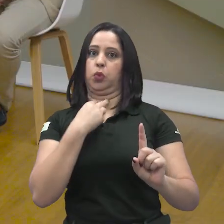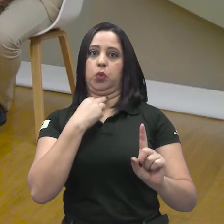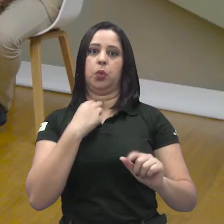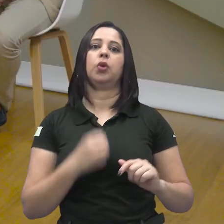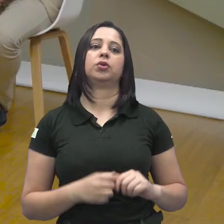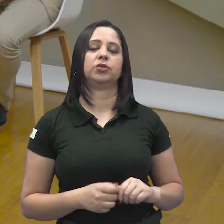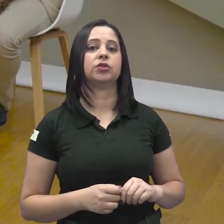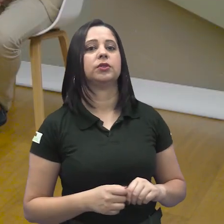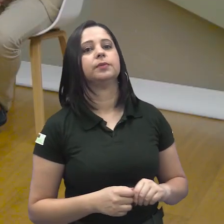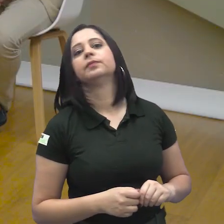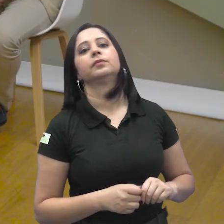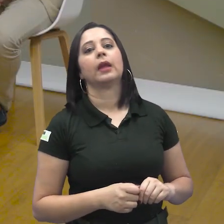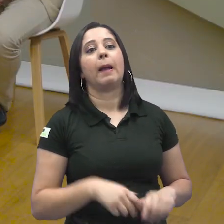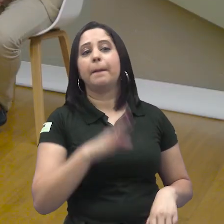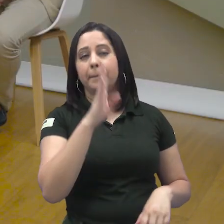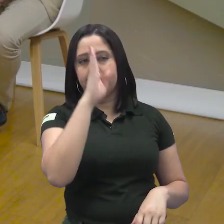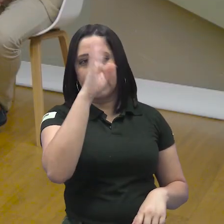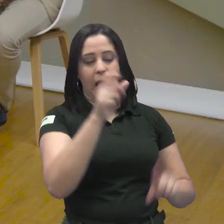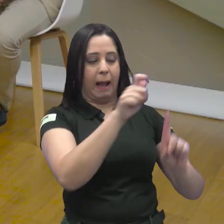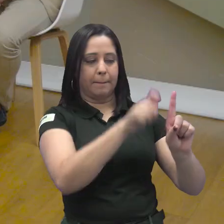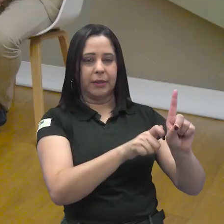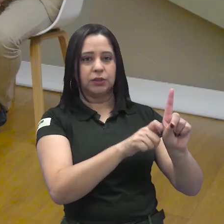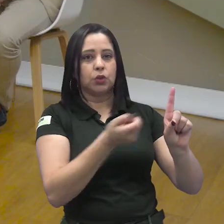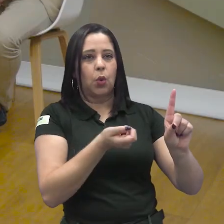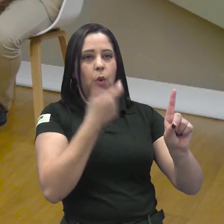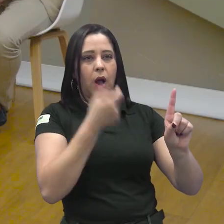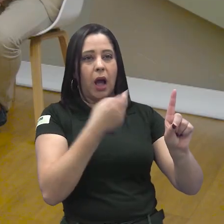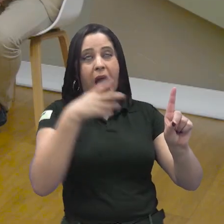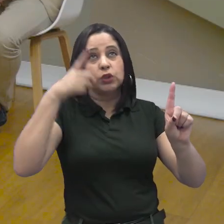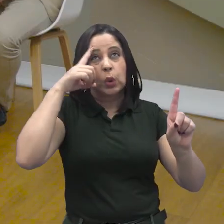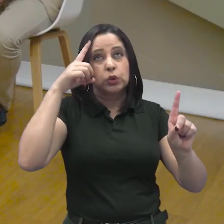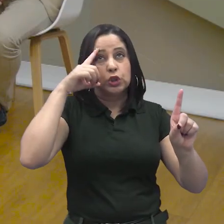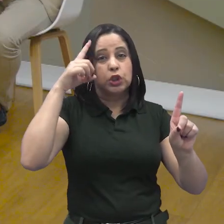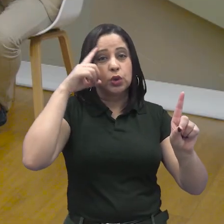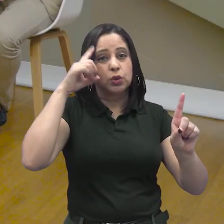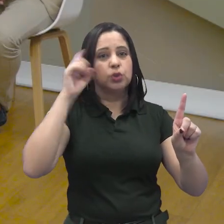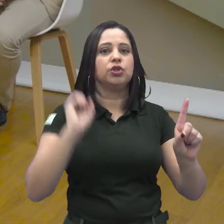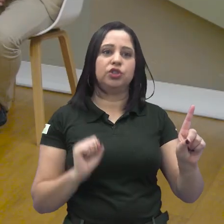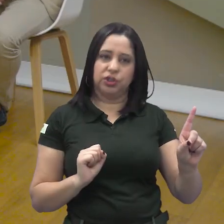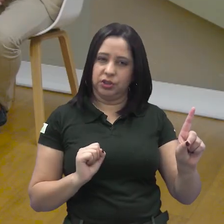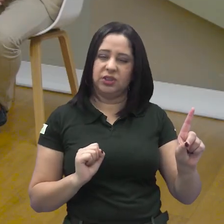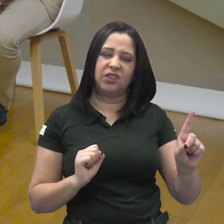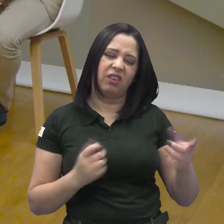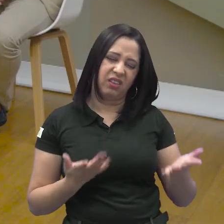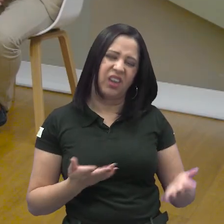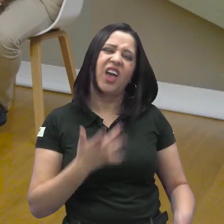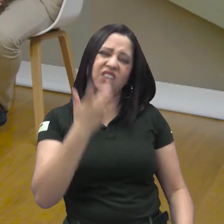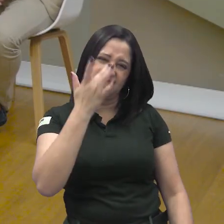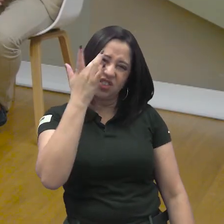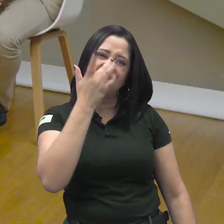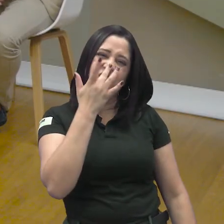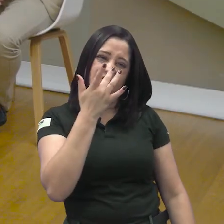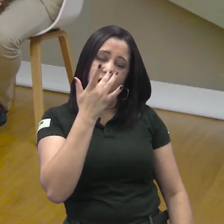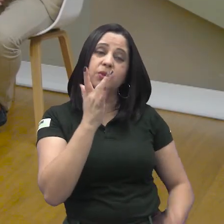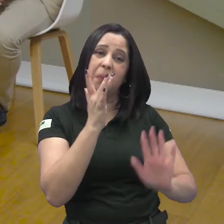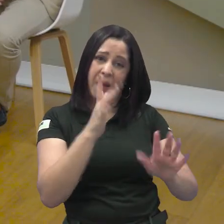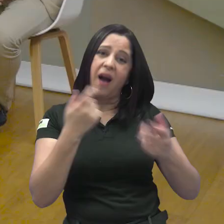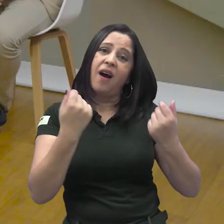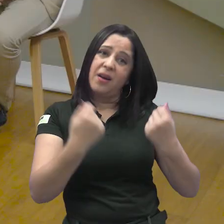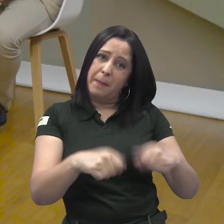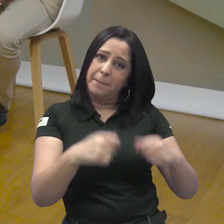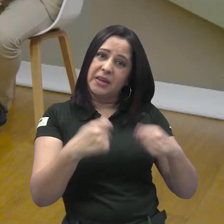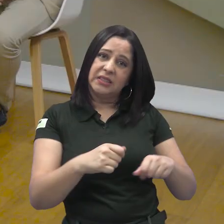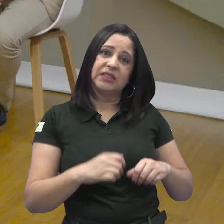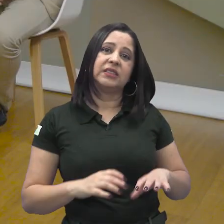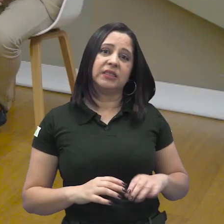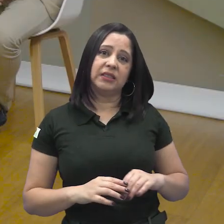próxima pergunta agora. Principalmente as pessoas que começam a tomar medicamento todos os dias, né, para pressão, que não é uma coisa tão agradável, enfim, mas é preciso. E